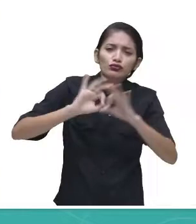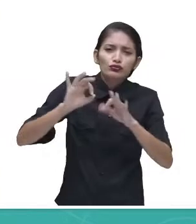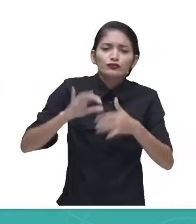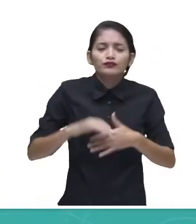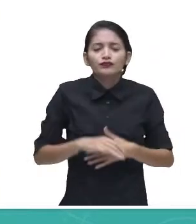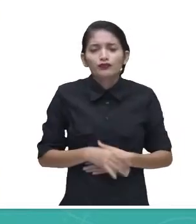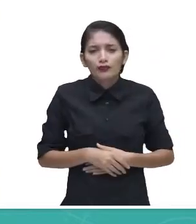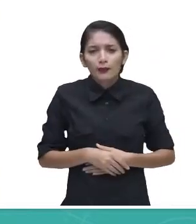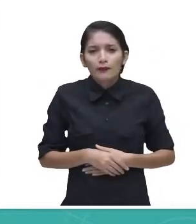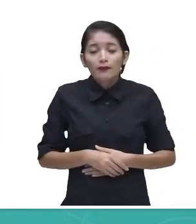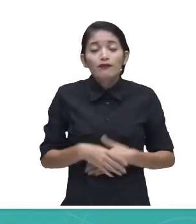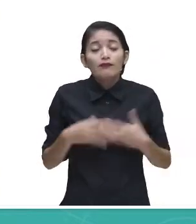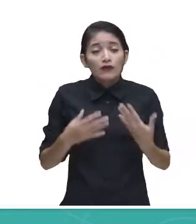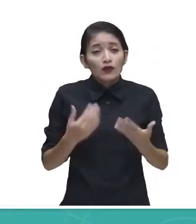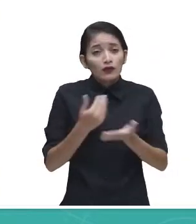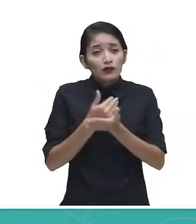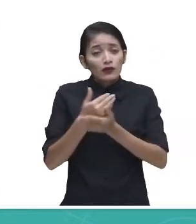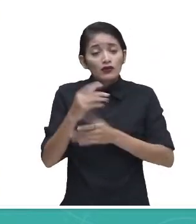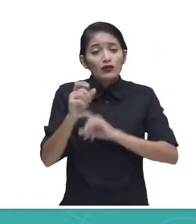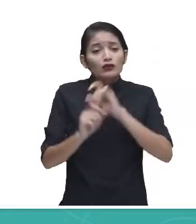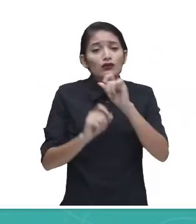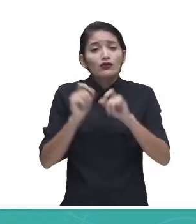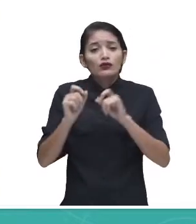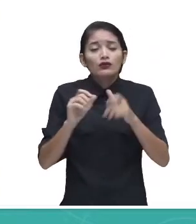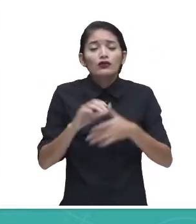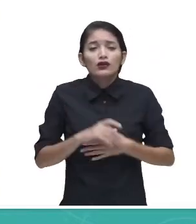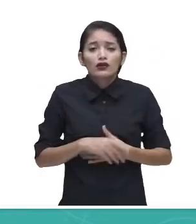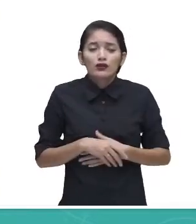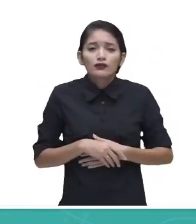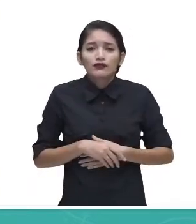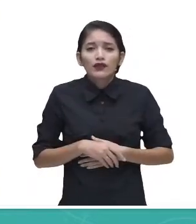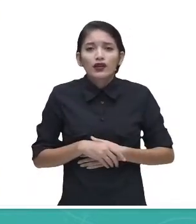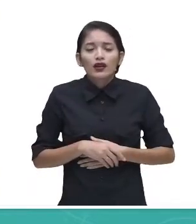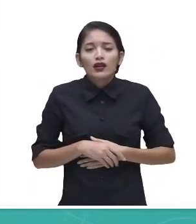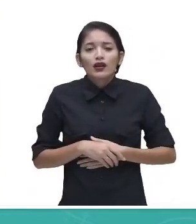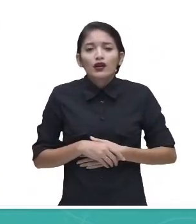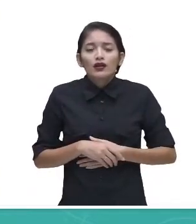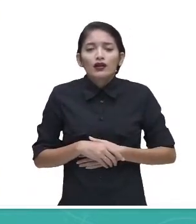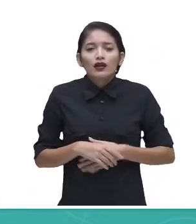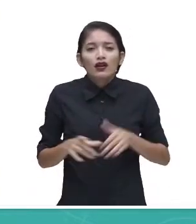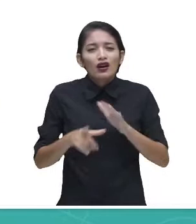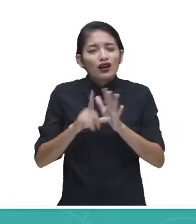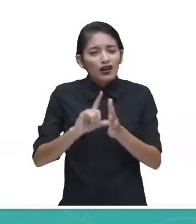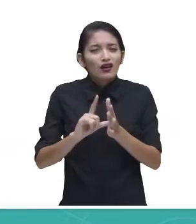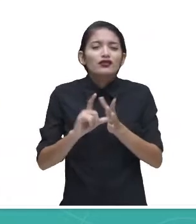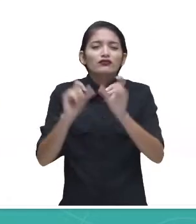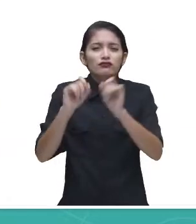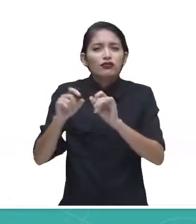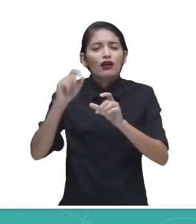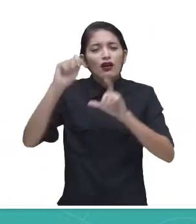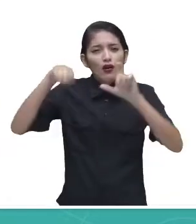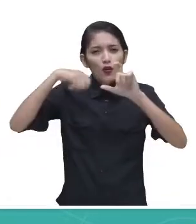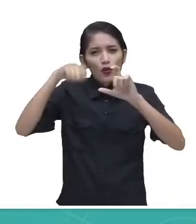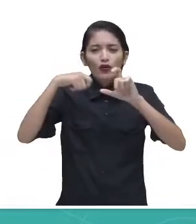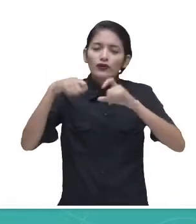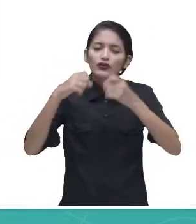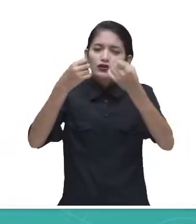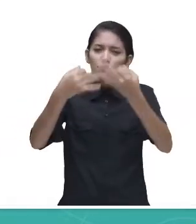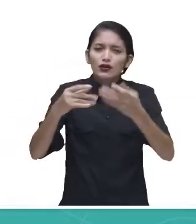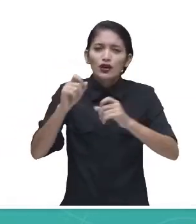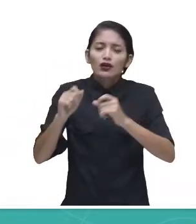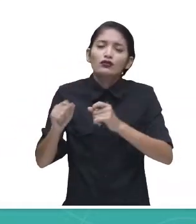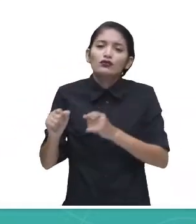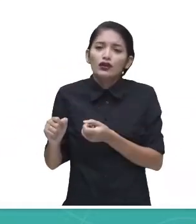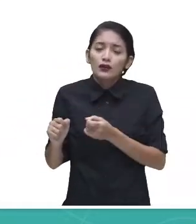humano. Então, vamos começar aí, olha, trago um esqueminha para vocês, antes da gente passar para o vídeo, falando aí, ó, átomos.